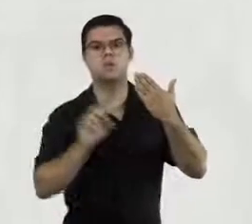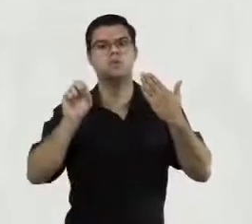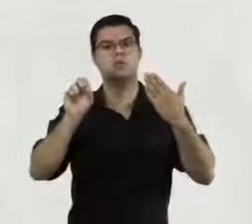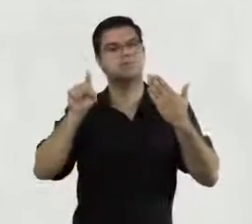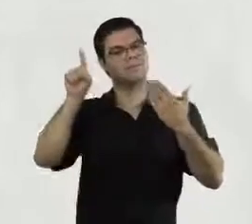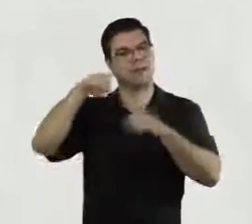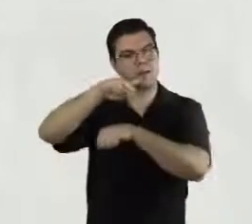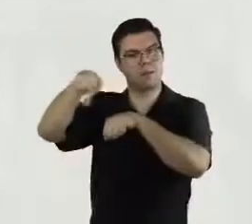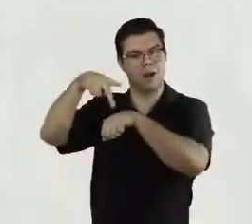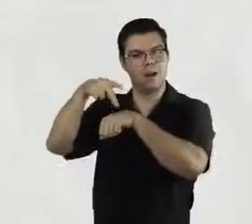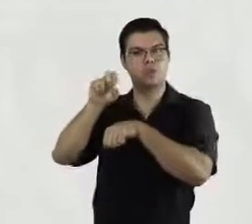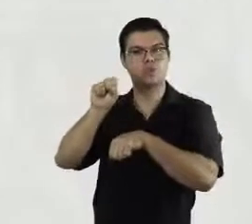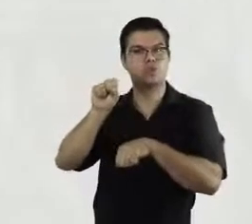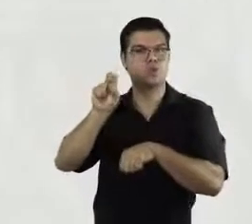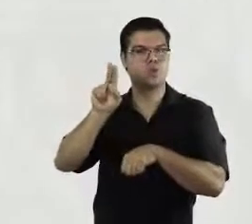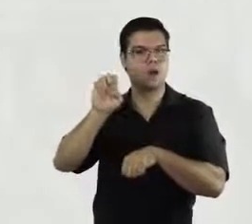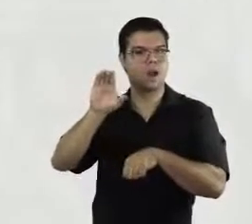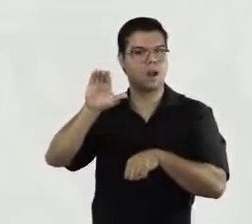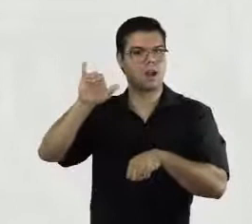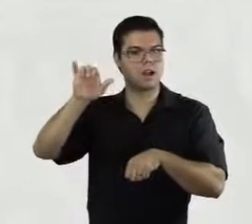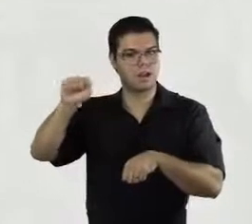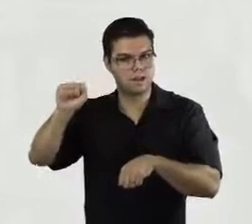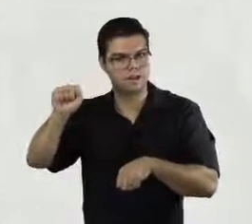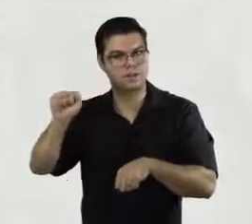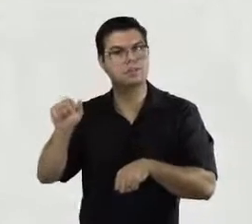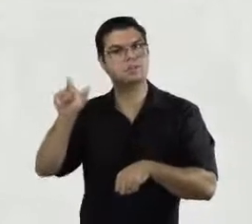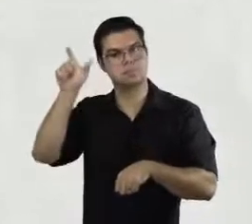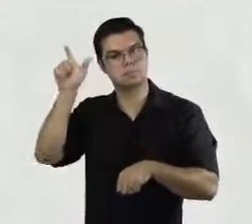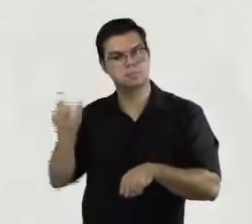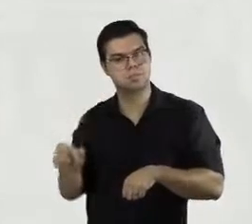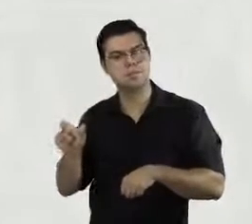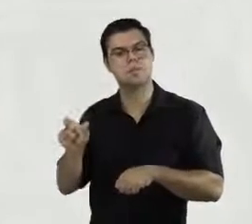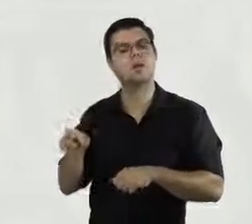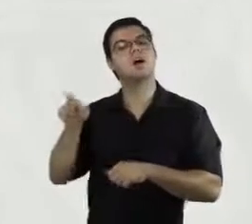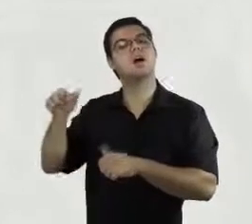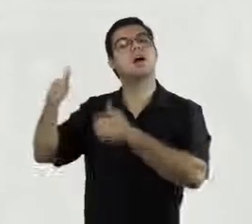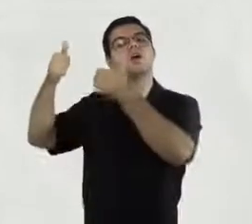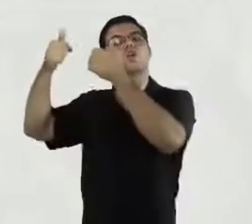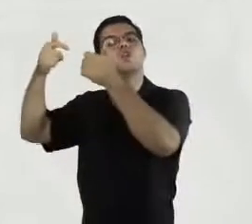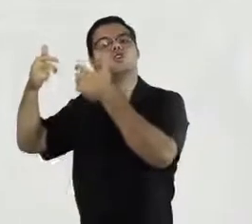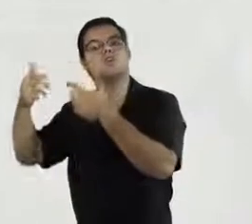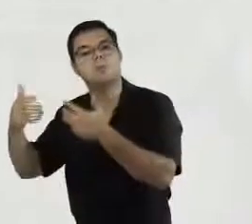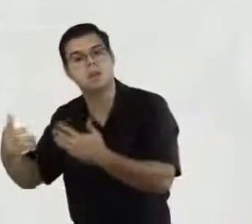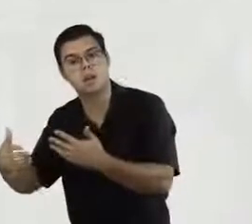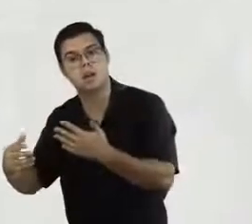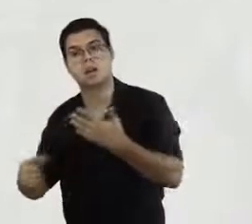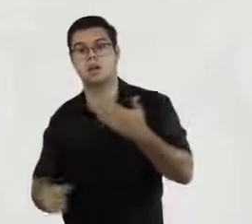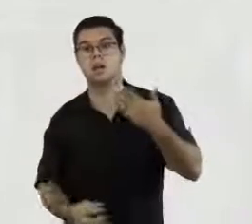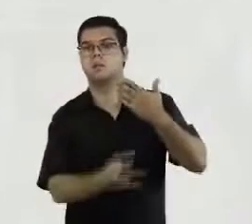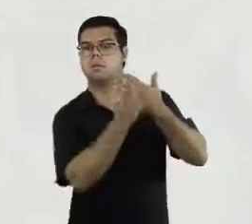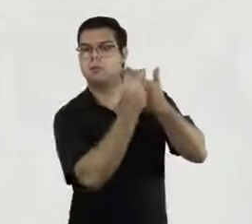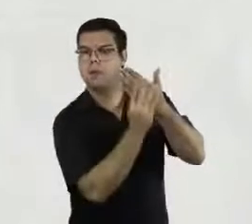sueco Gustav Salomon Axel Josephson, de bibliografias,